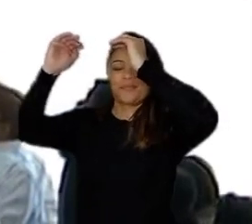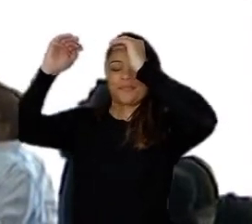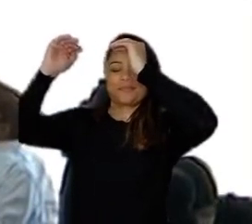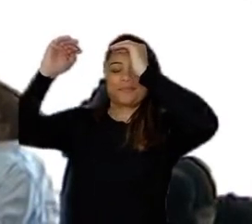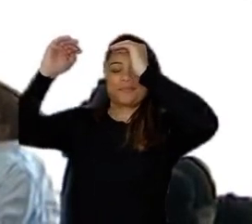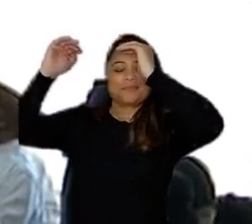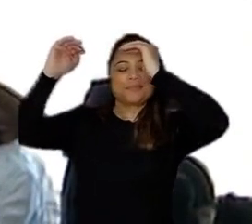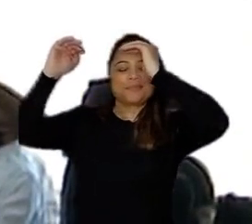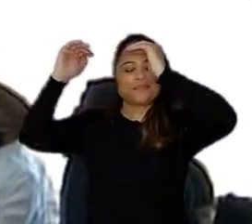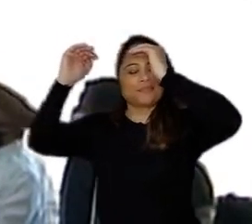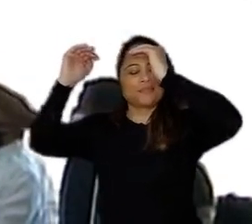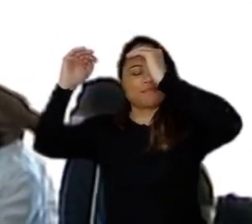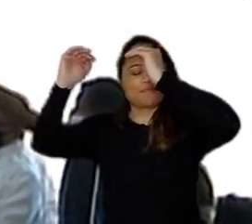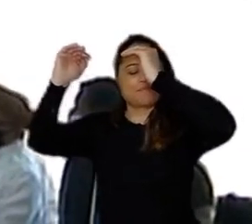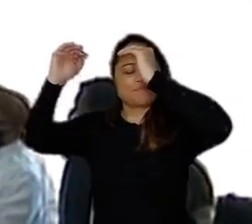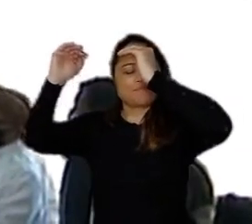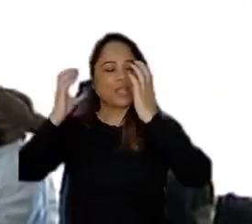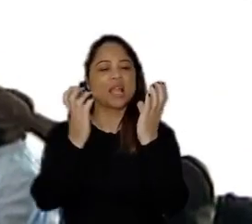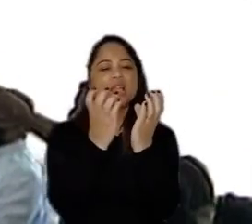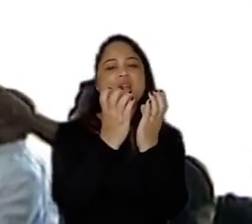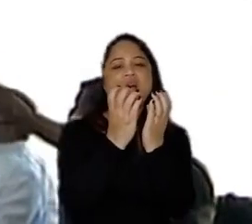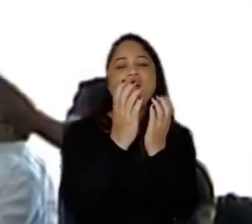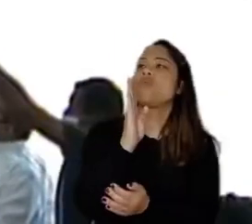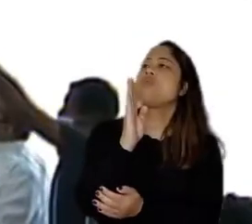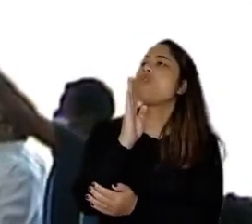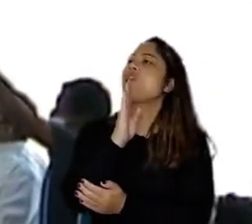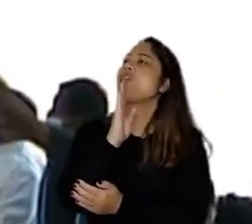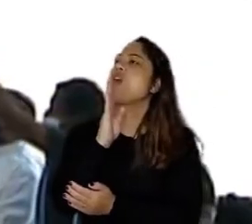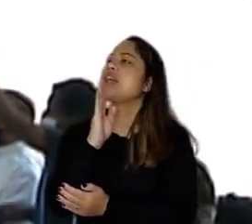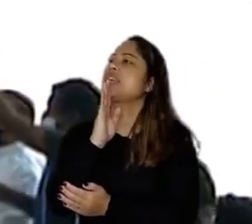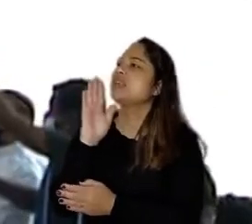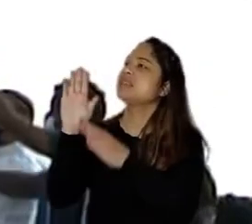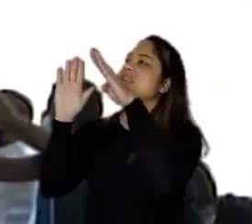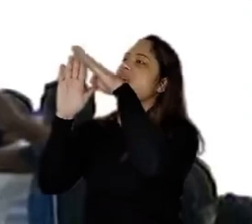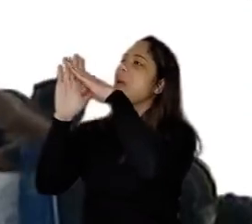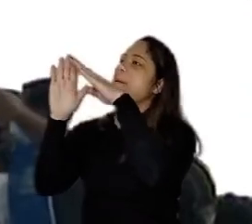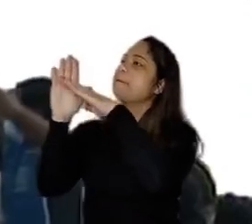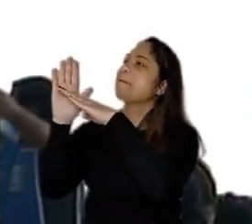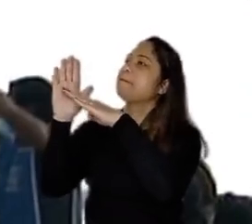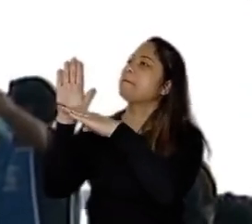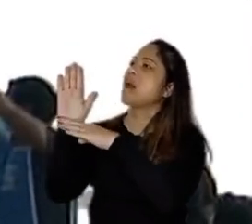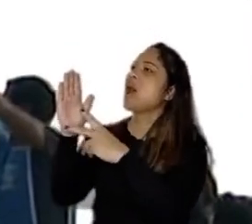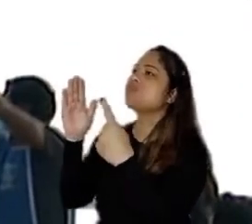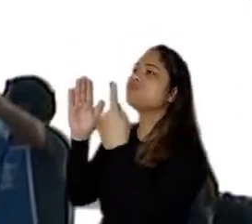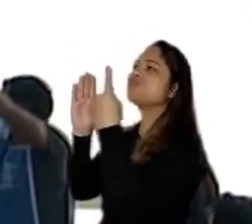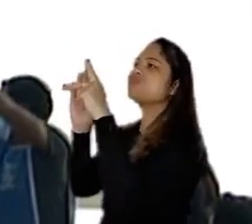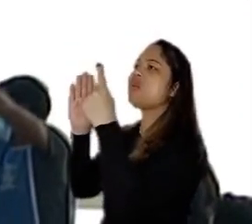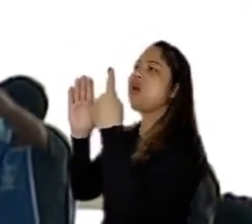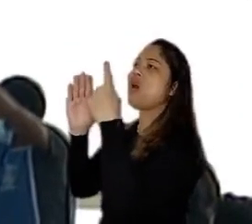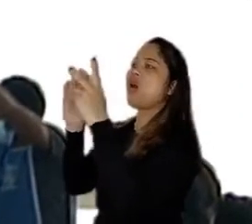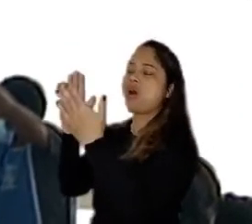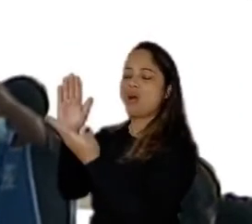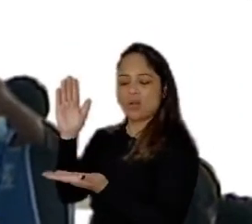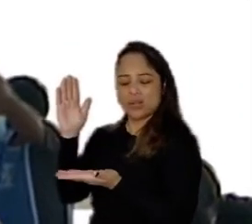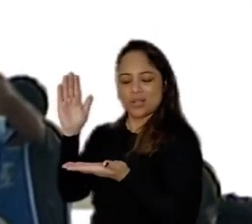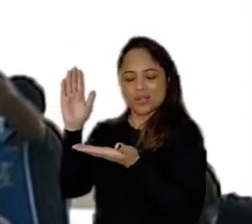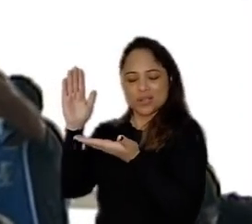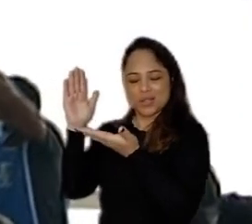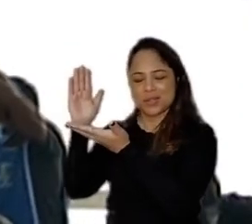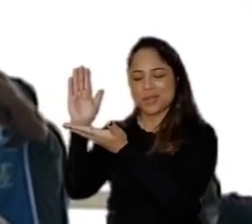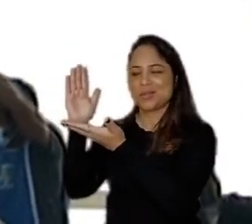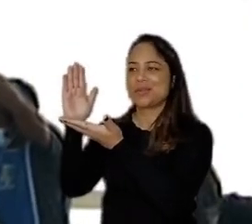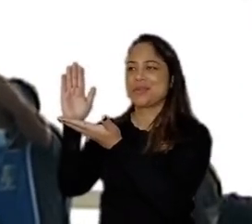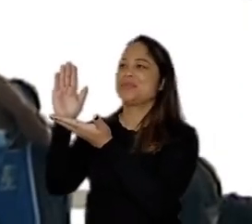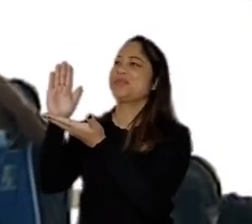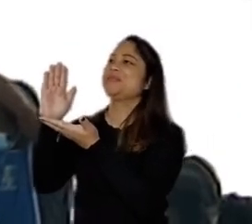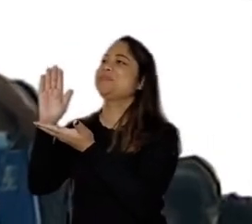submeter, quero conhecer teus planos. E Deus tem planos para nós.